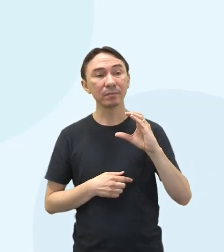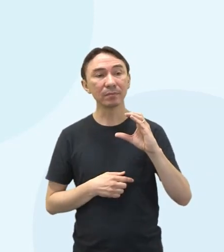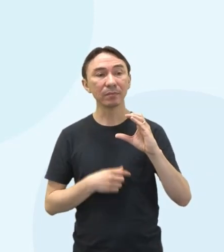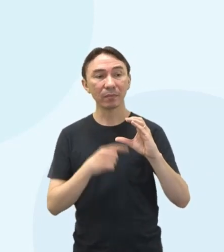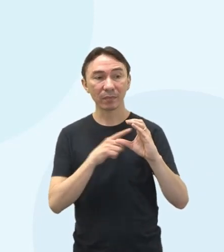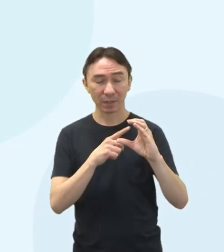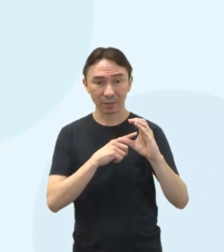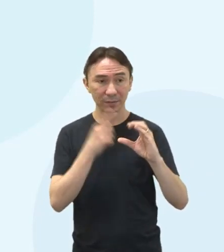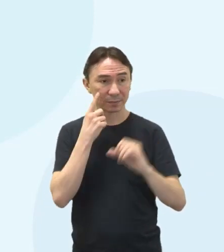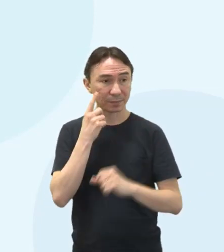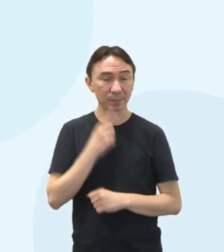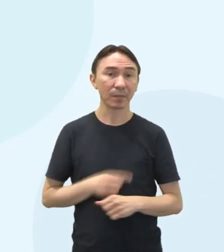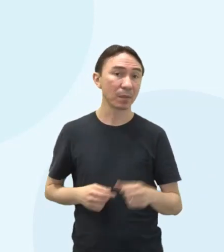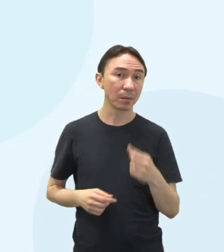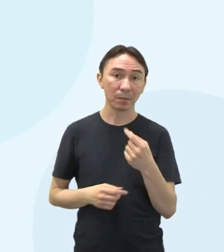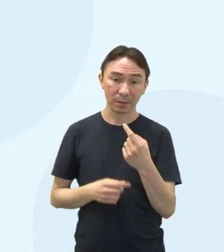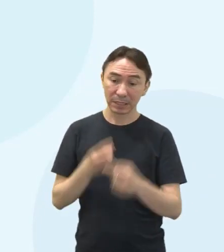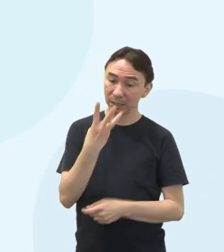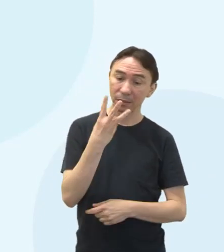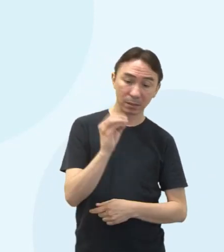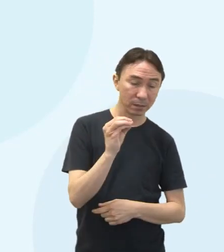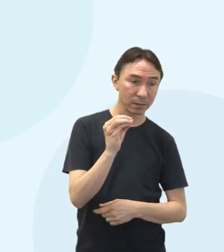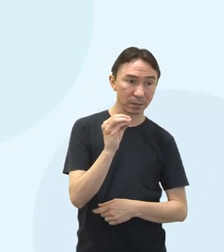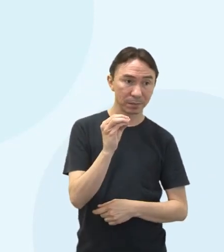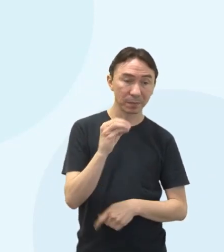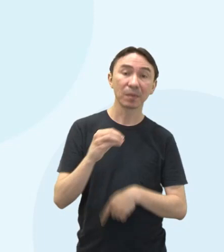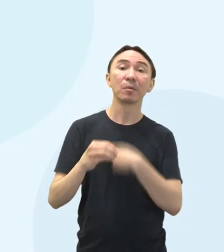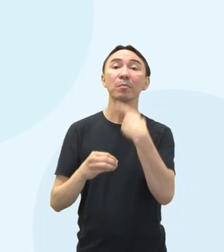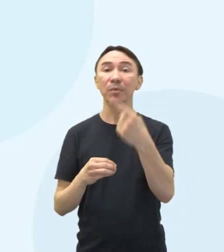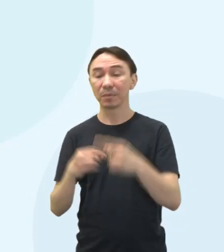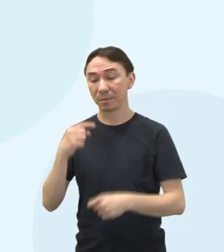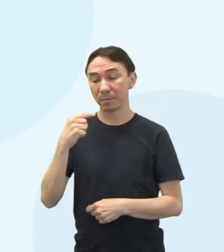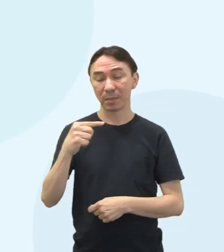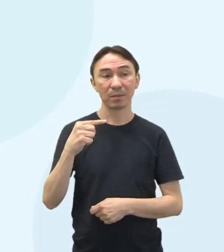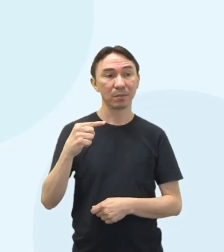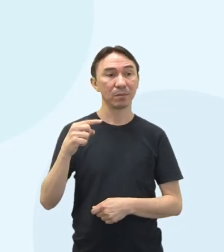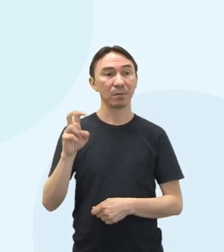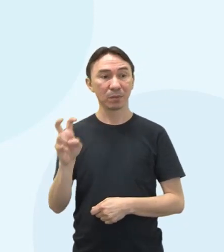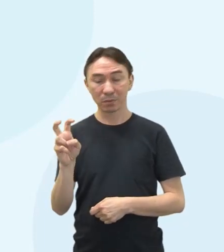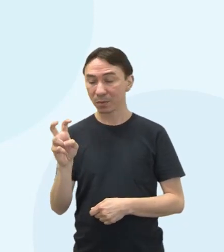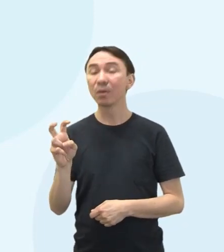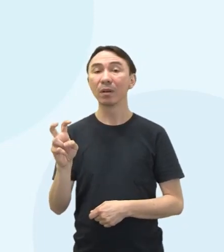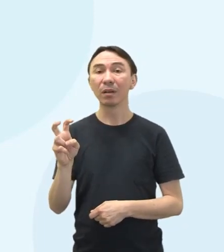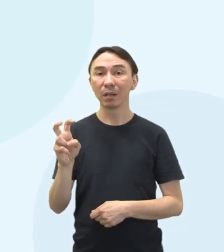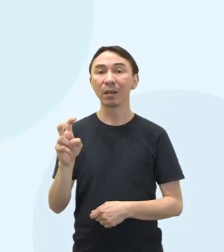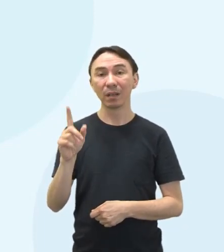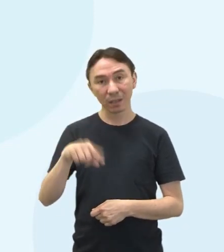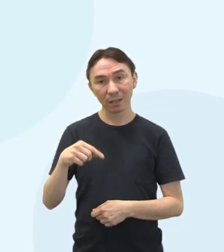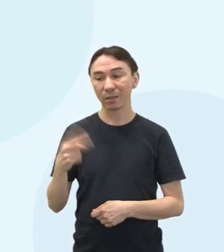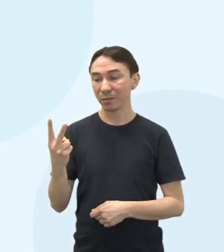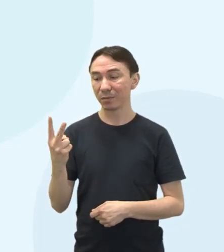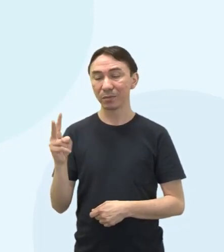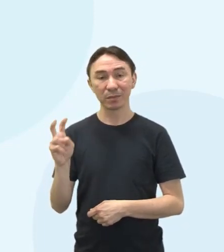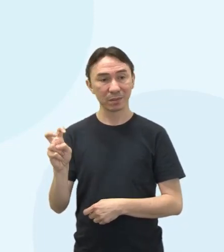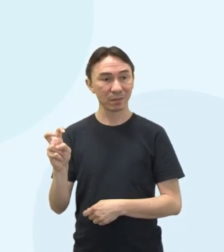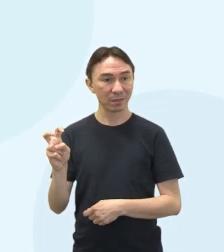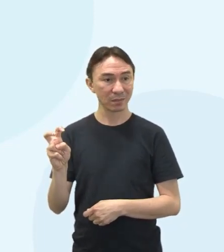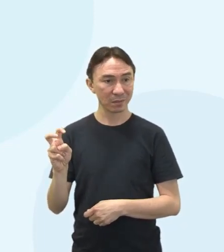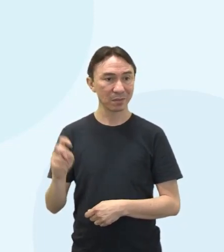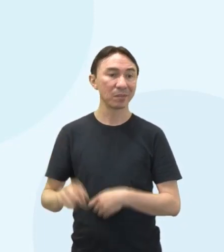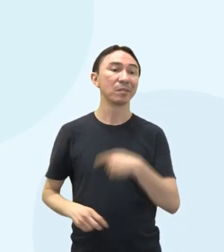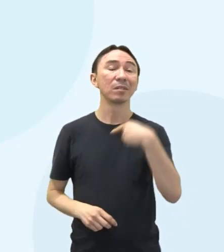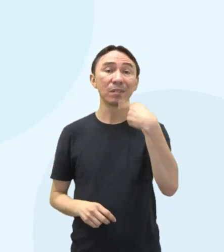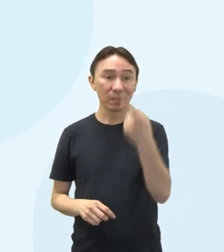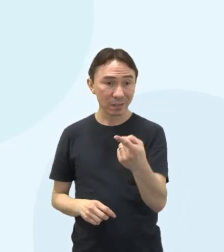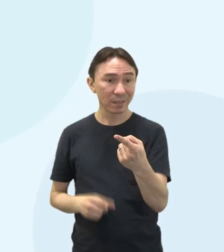diferença né sempre o primeiro elemento 30 o próximo elemento é 30 - 5 30 - 5 e 25 o terceiro